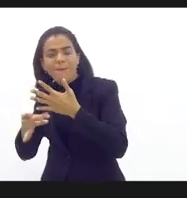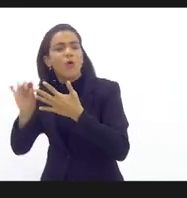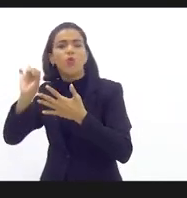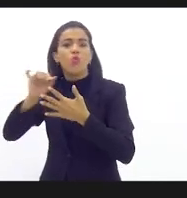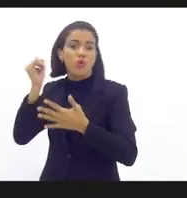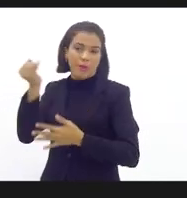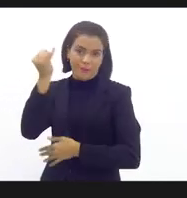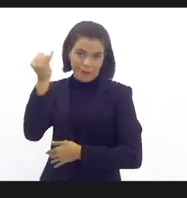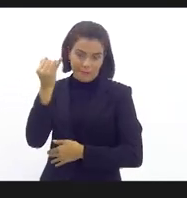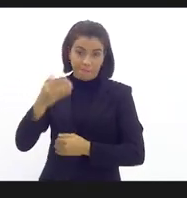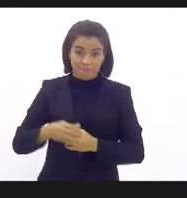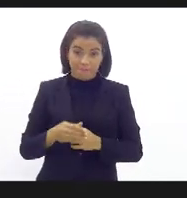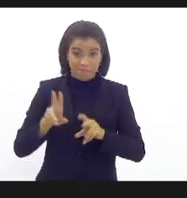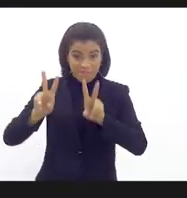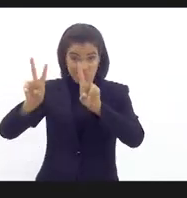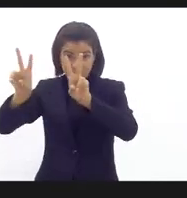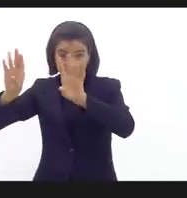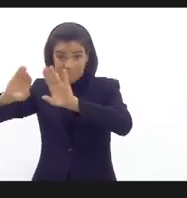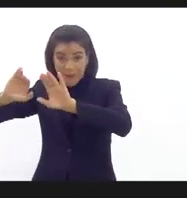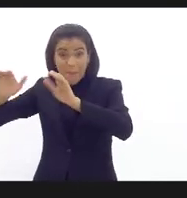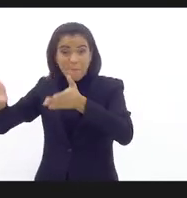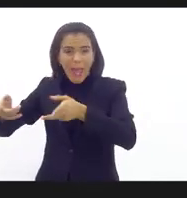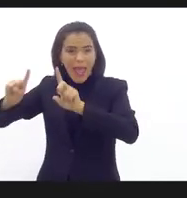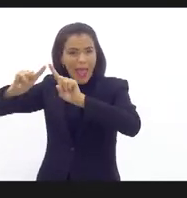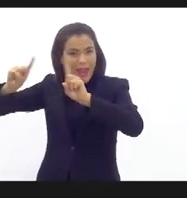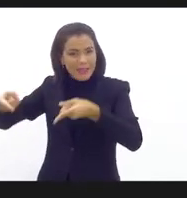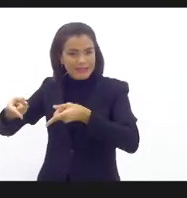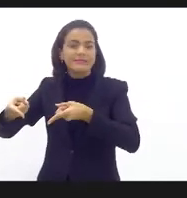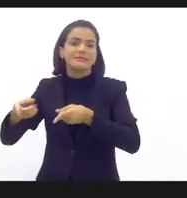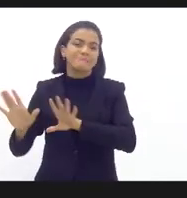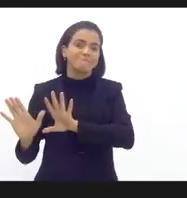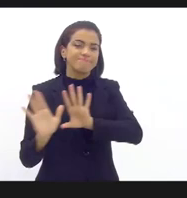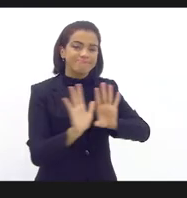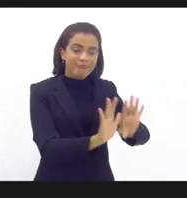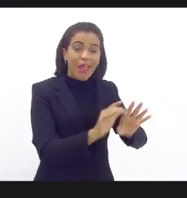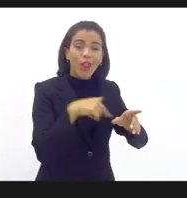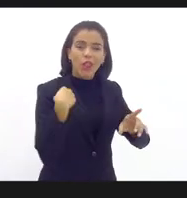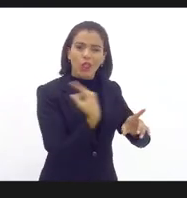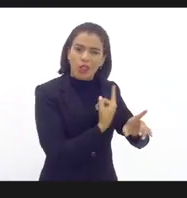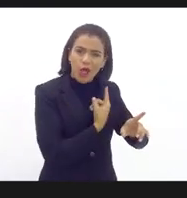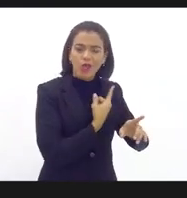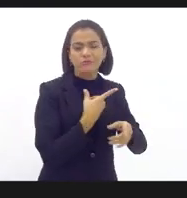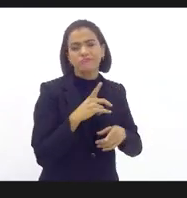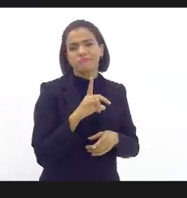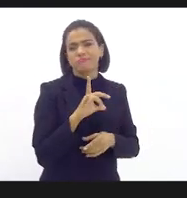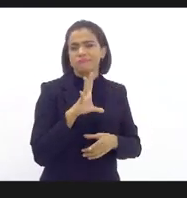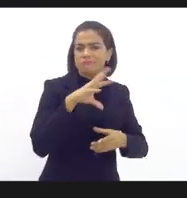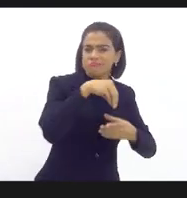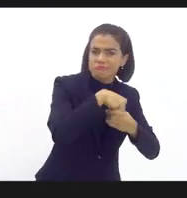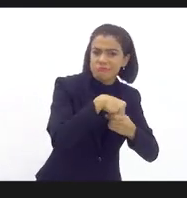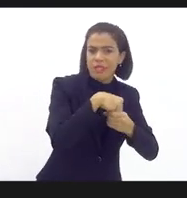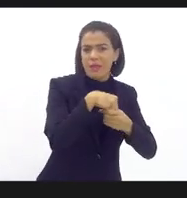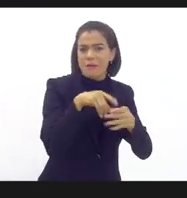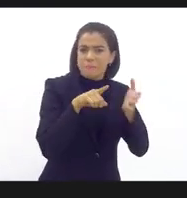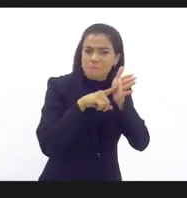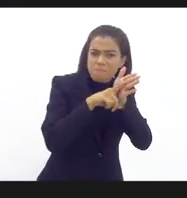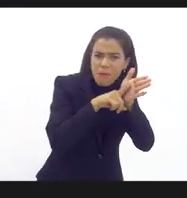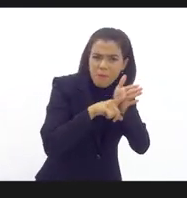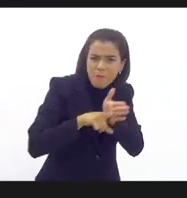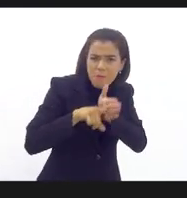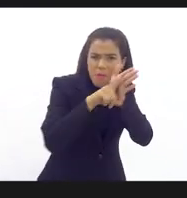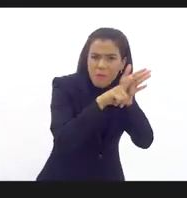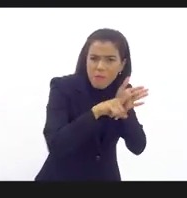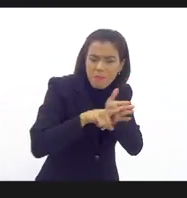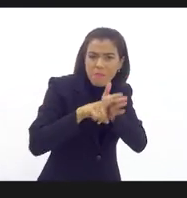Aberto esse parêntese, fechado também esse parêntese, nós fizemos essa pesquisa e